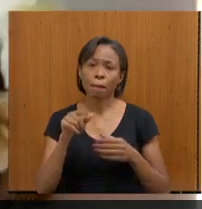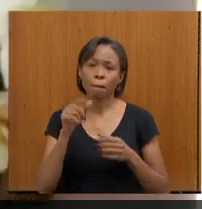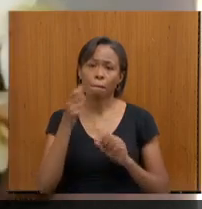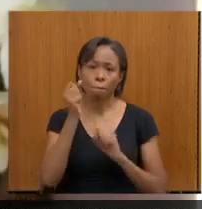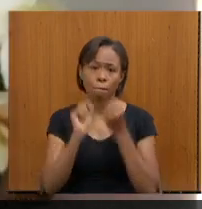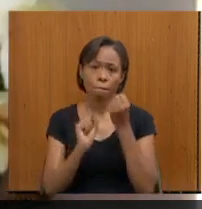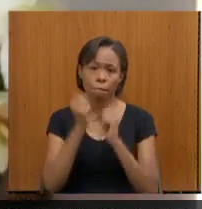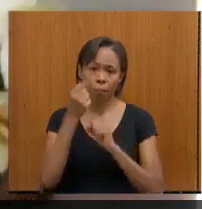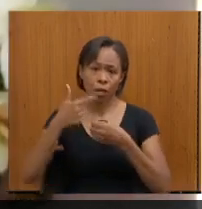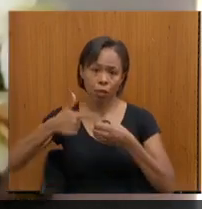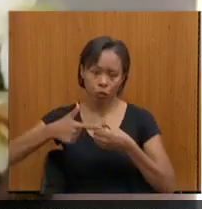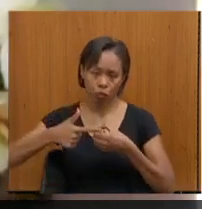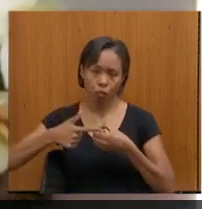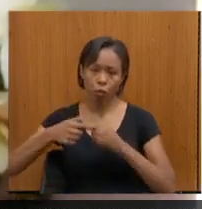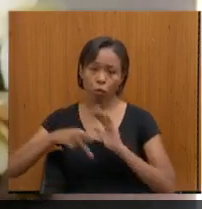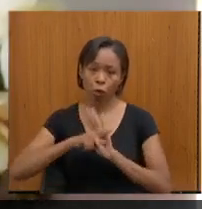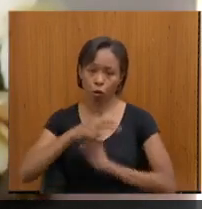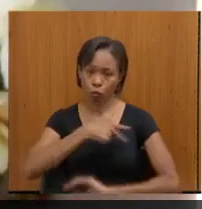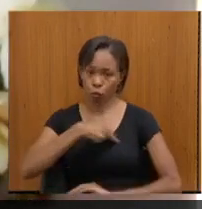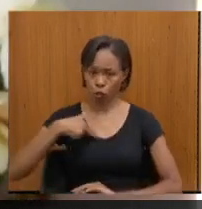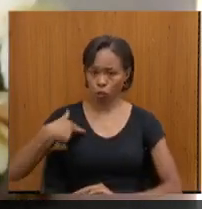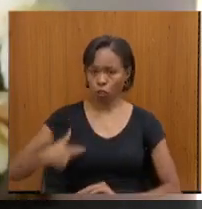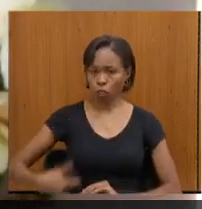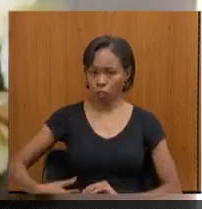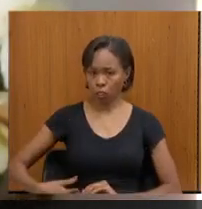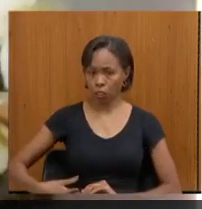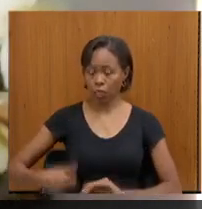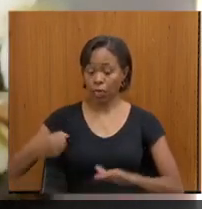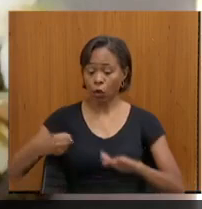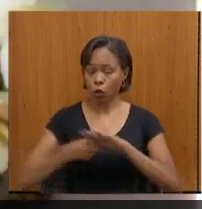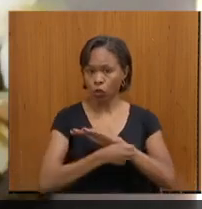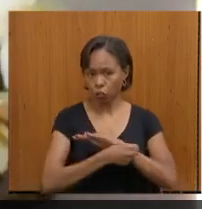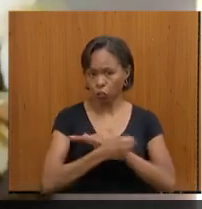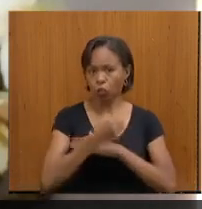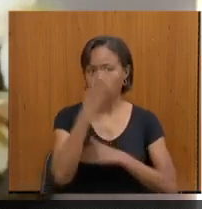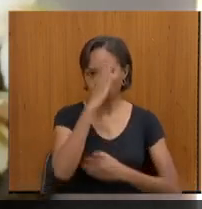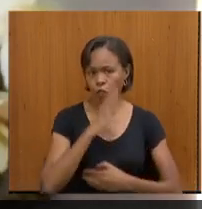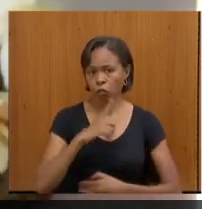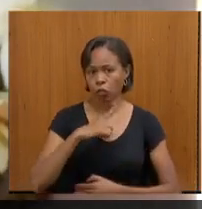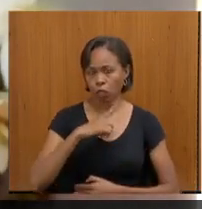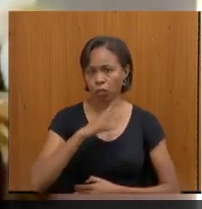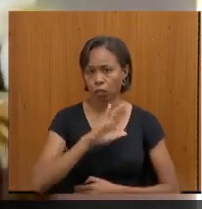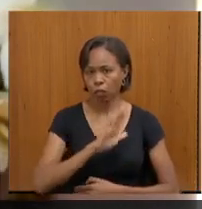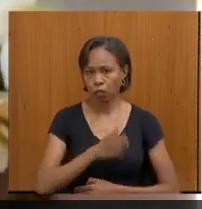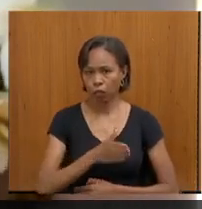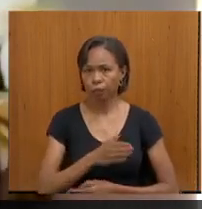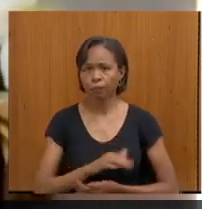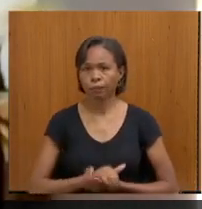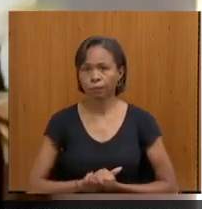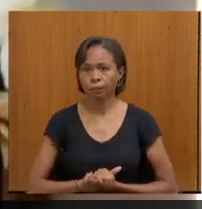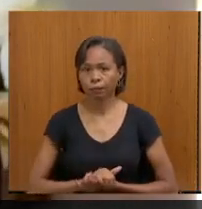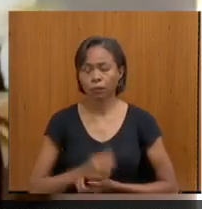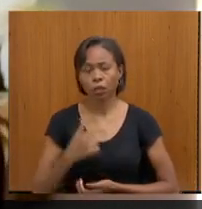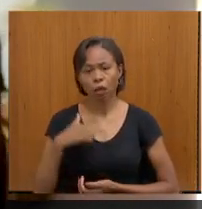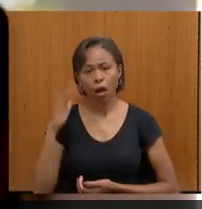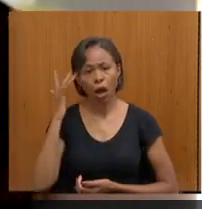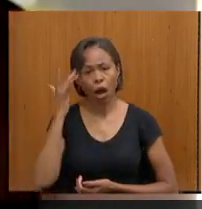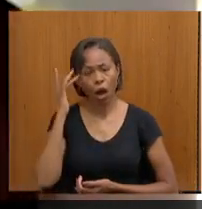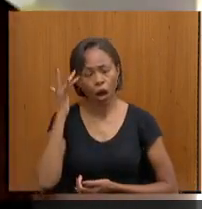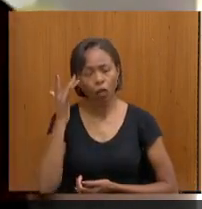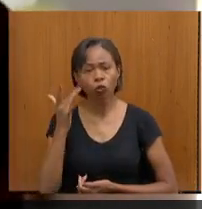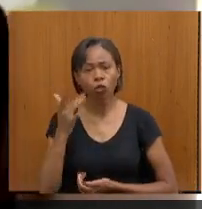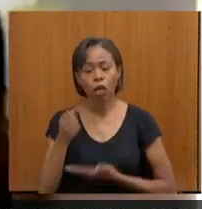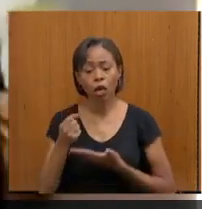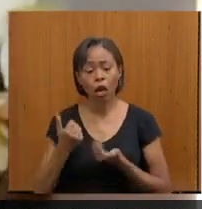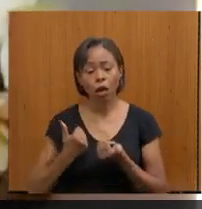já está presente no Brasil e eu acho que acho a colaboração para a China